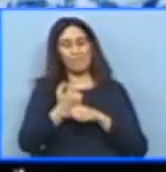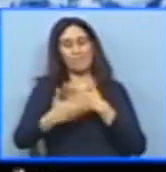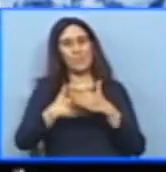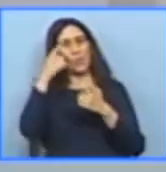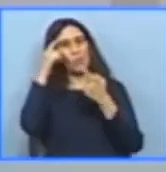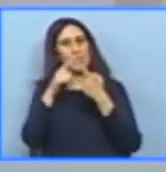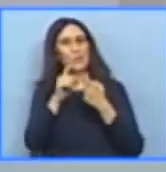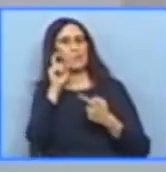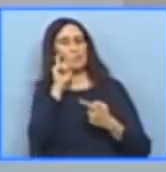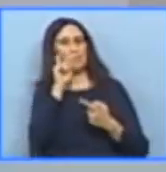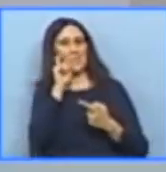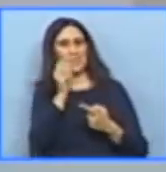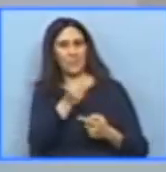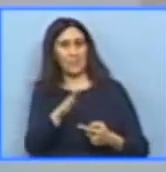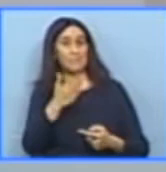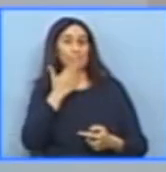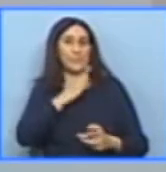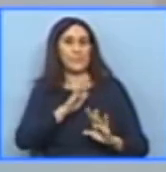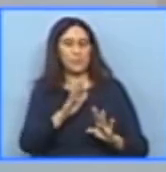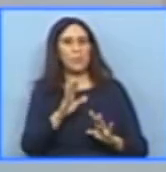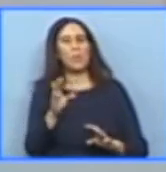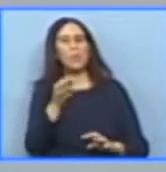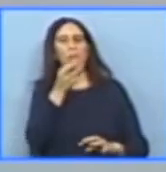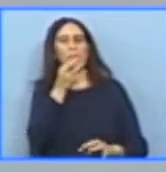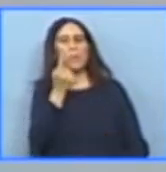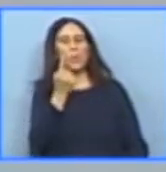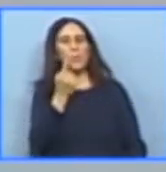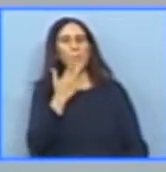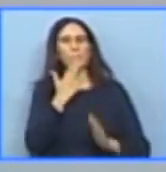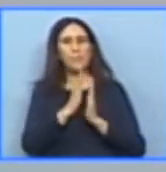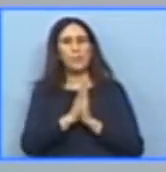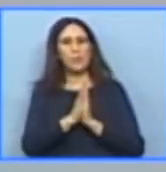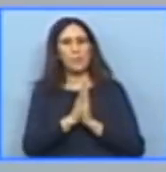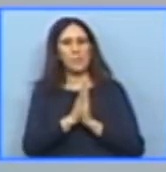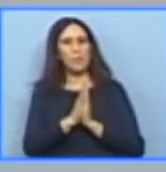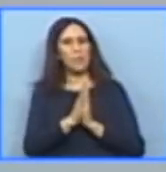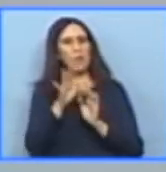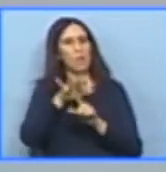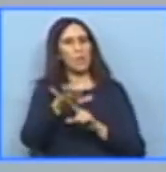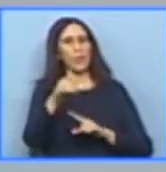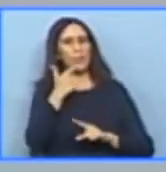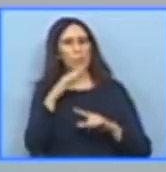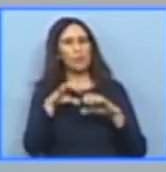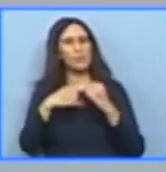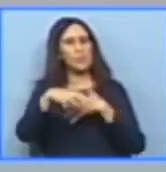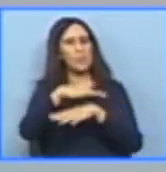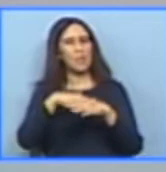defender as crianças com ele para começar a falar por um profissional será